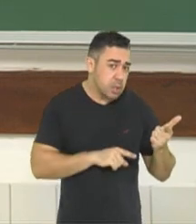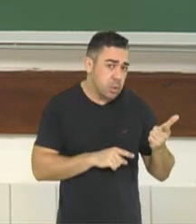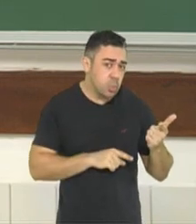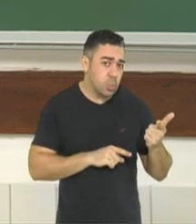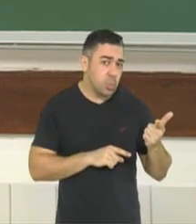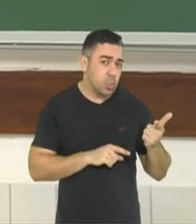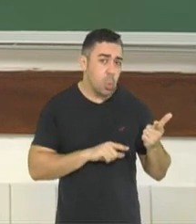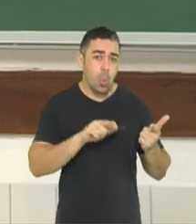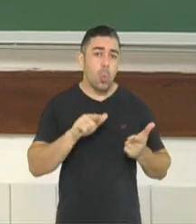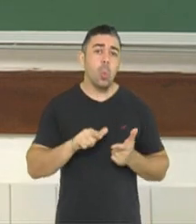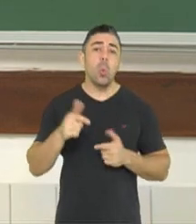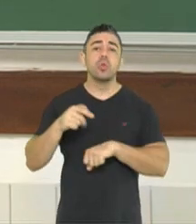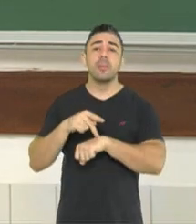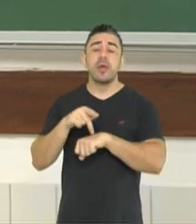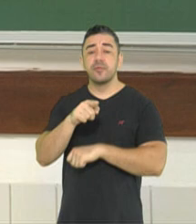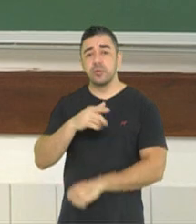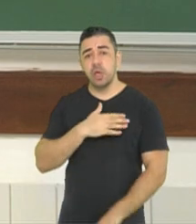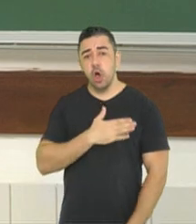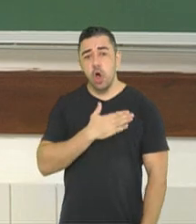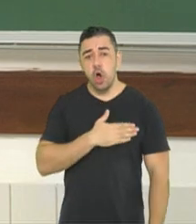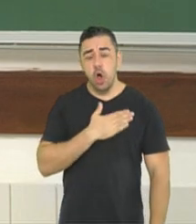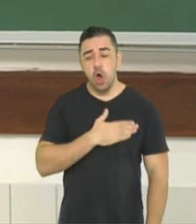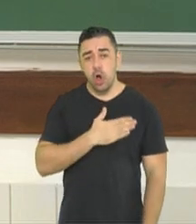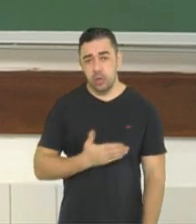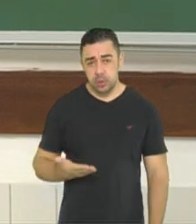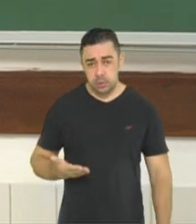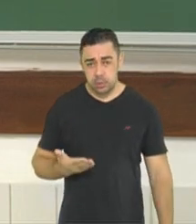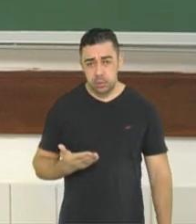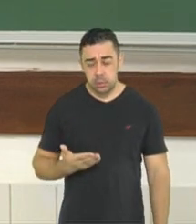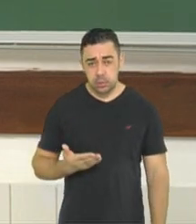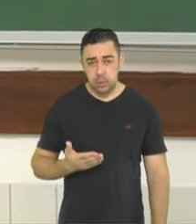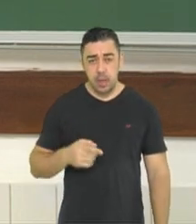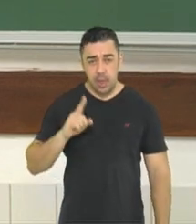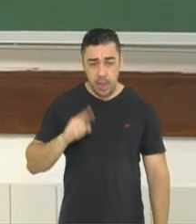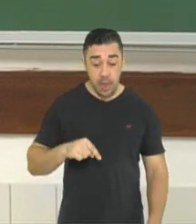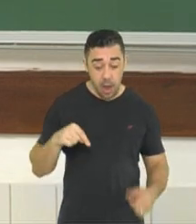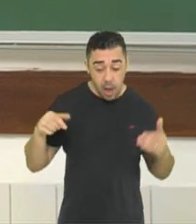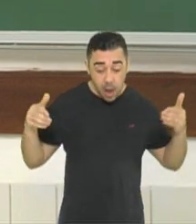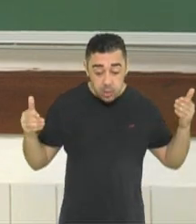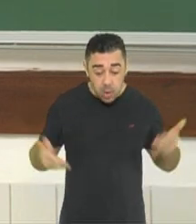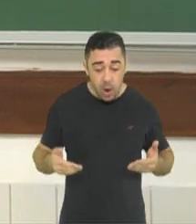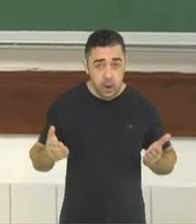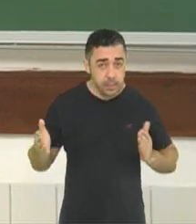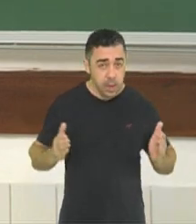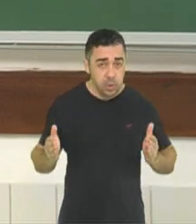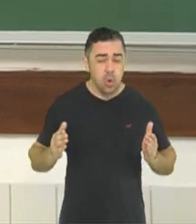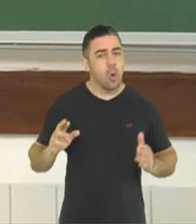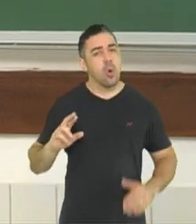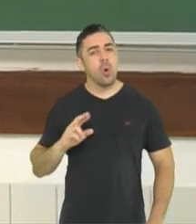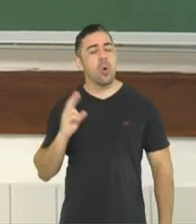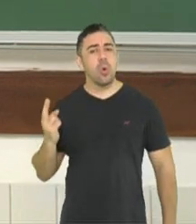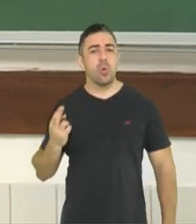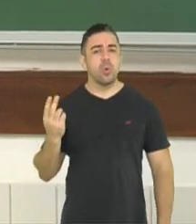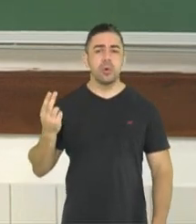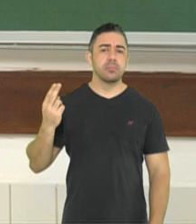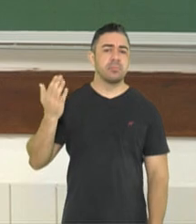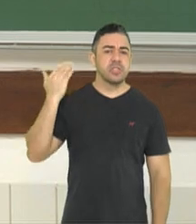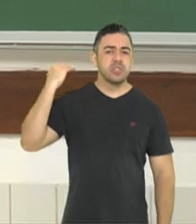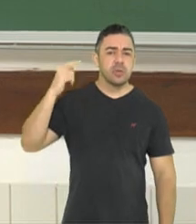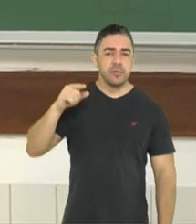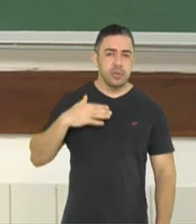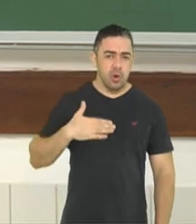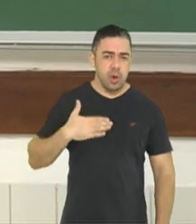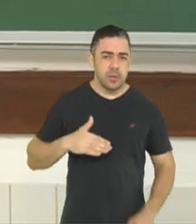você costuma ouvir, né? E eles são desse momento que a gente está vivendo ou são mais antigos, alguns